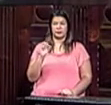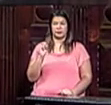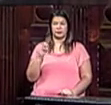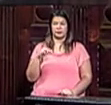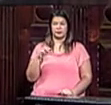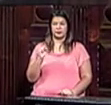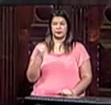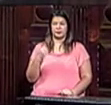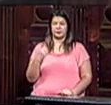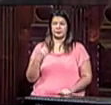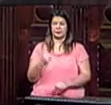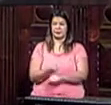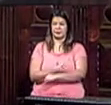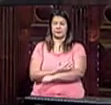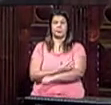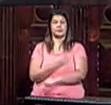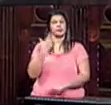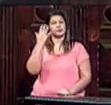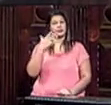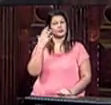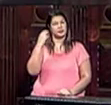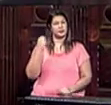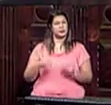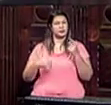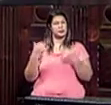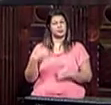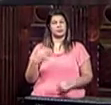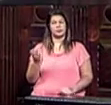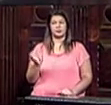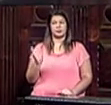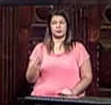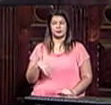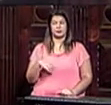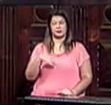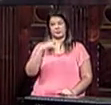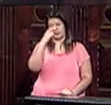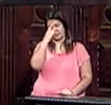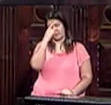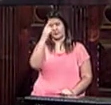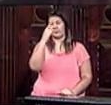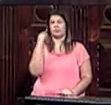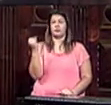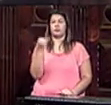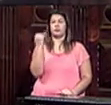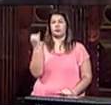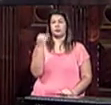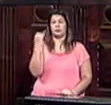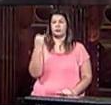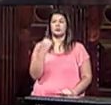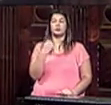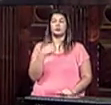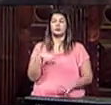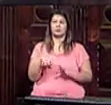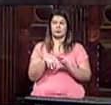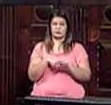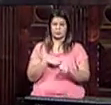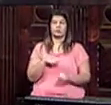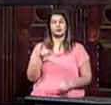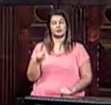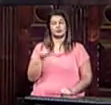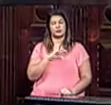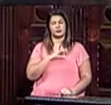tão emocionado, nos trazendo aqui a lembrança, a importância da atuação dos